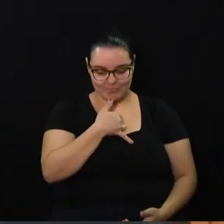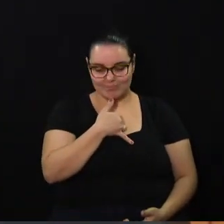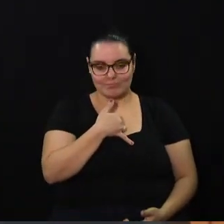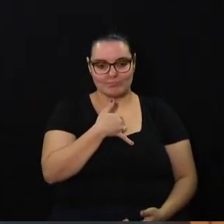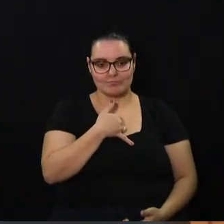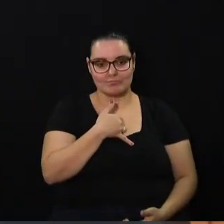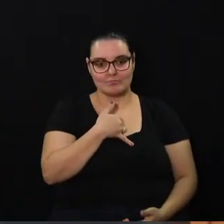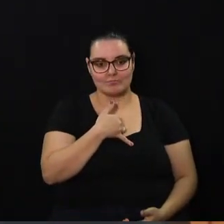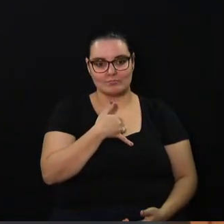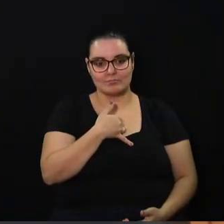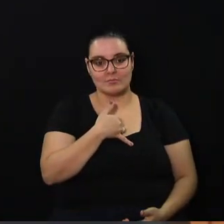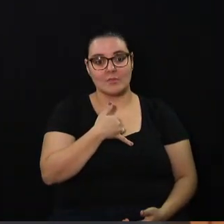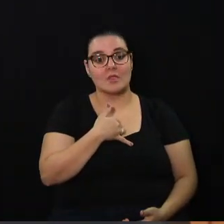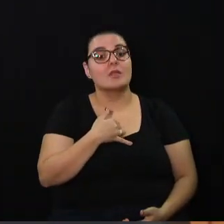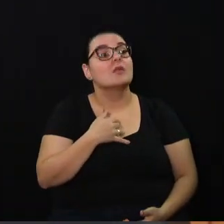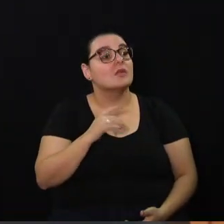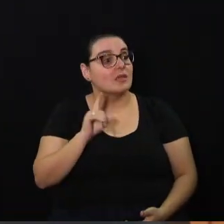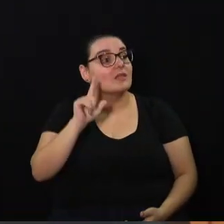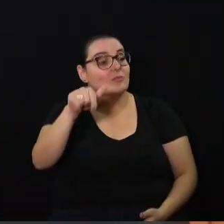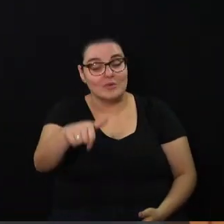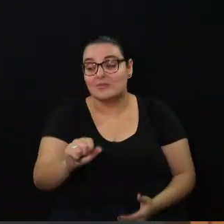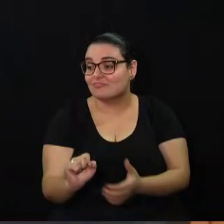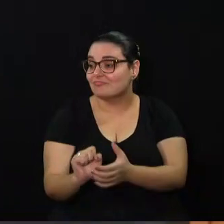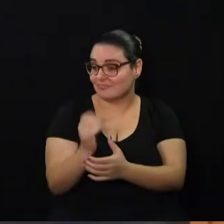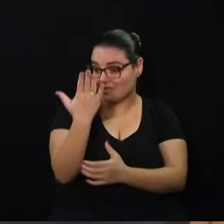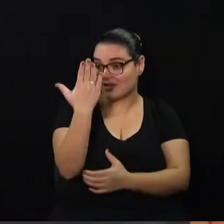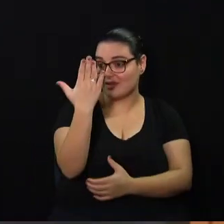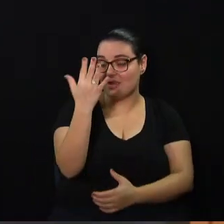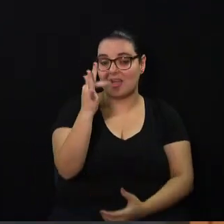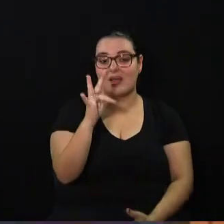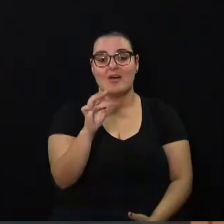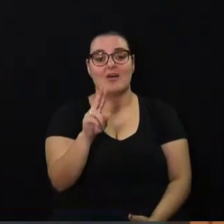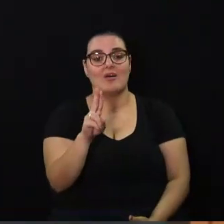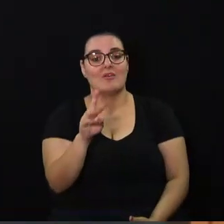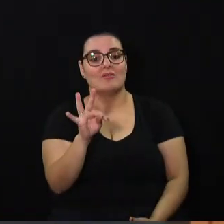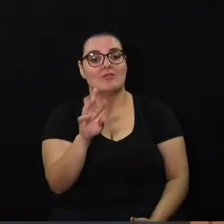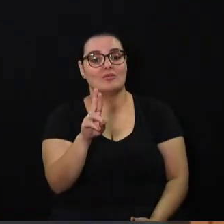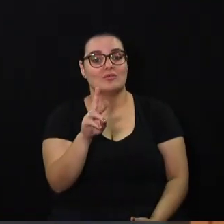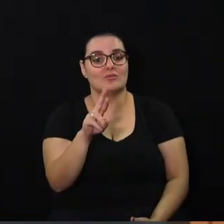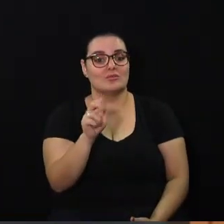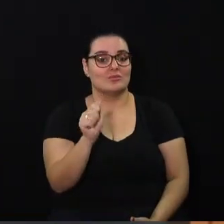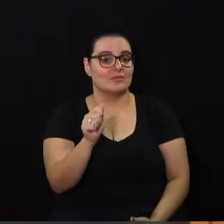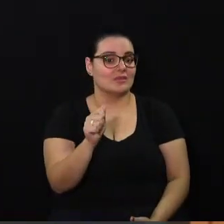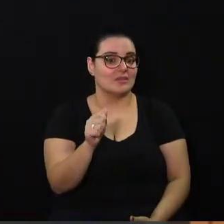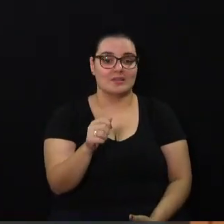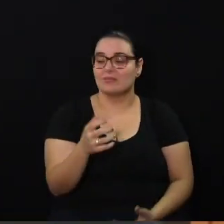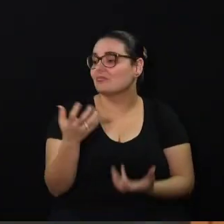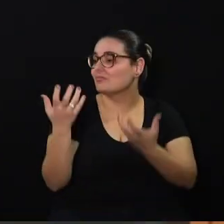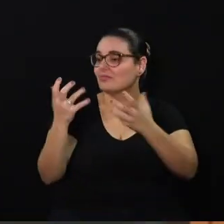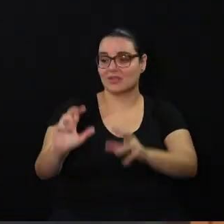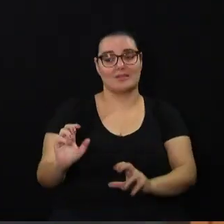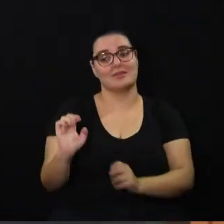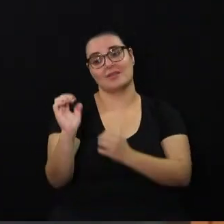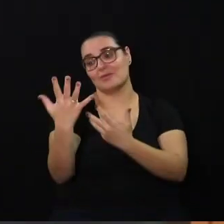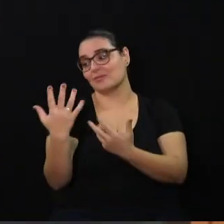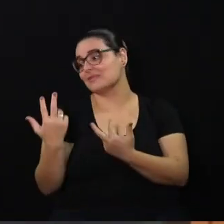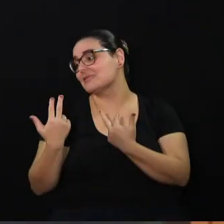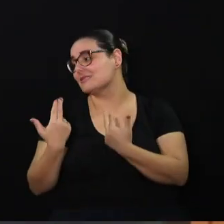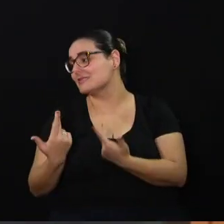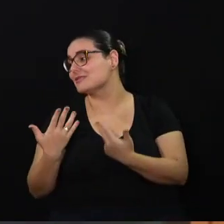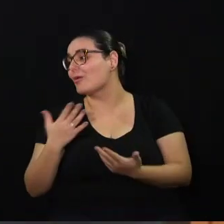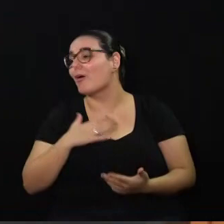nasceu a futura porque eu pensei eu não quero isso pra nenhum outro pai eu não quero isso pra nenhuma outra mãe